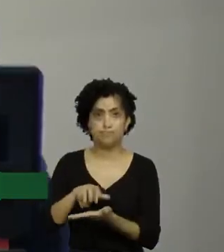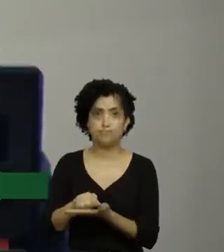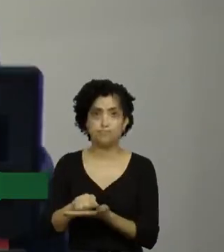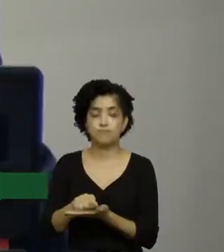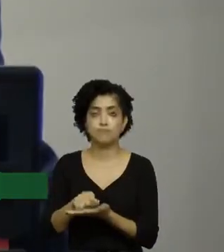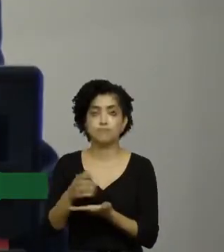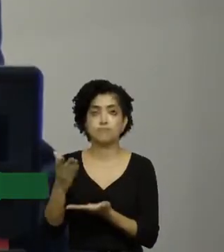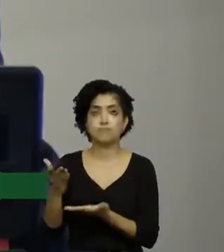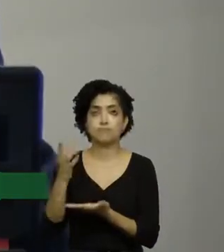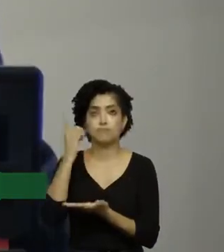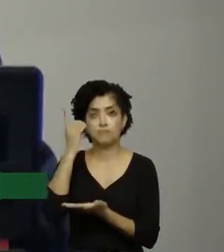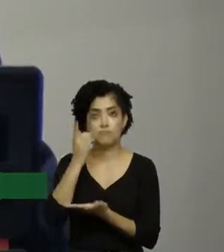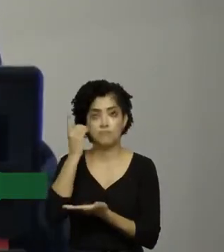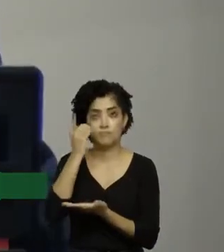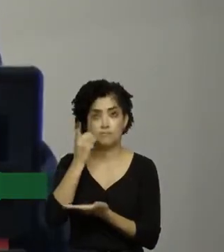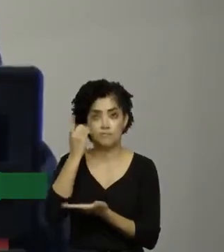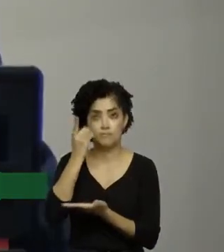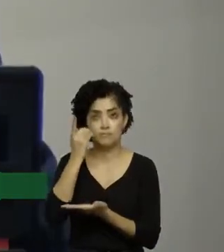o deputado